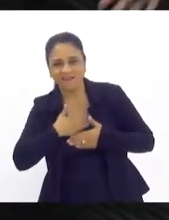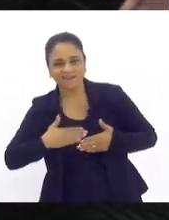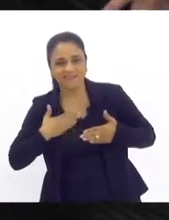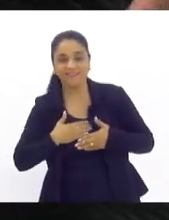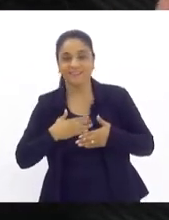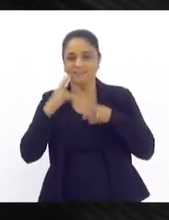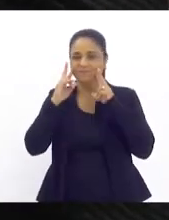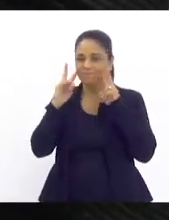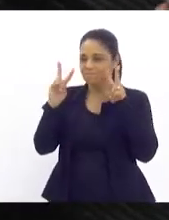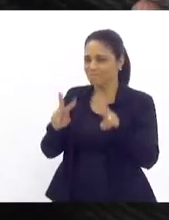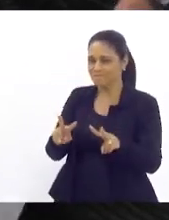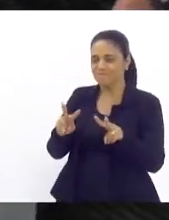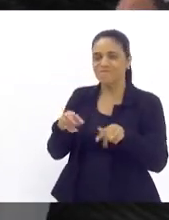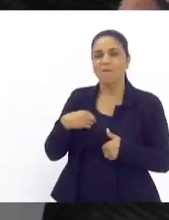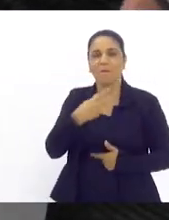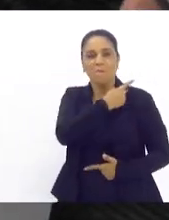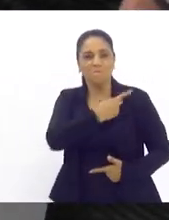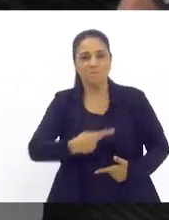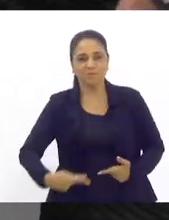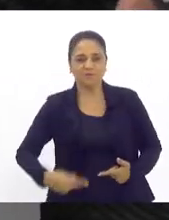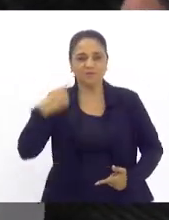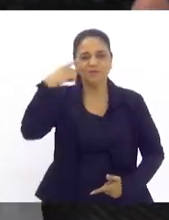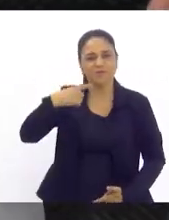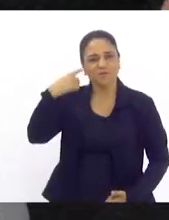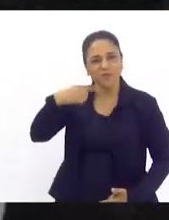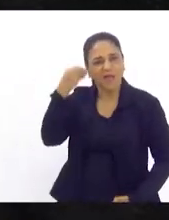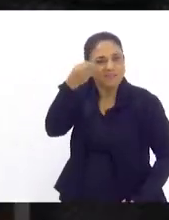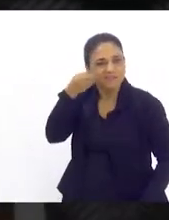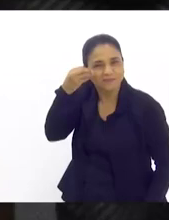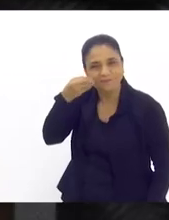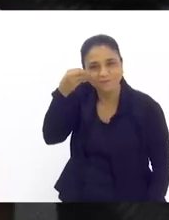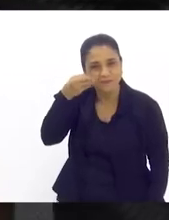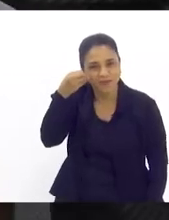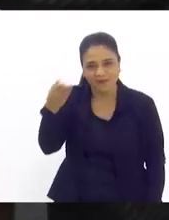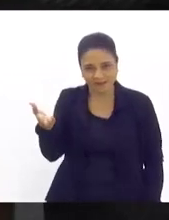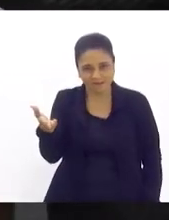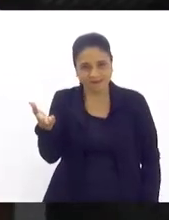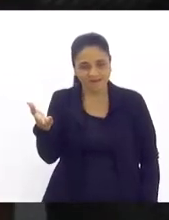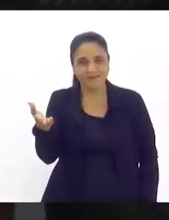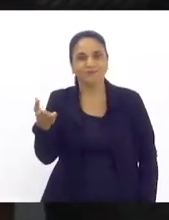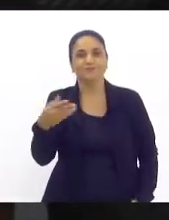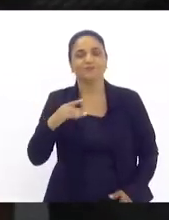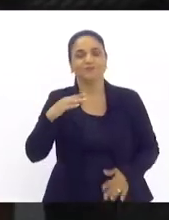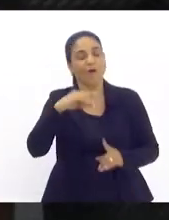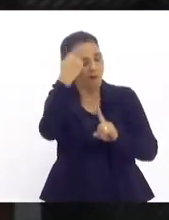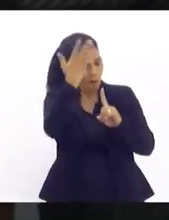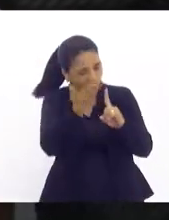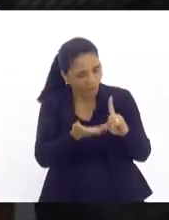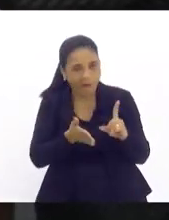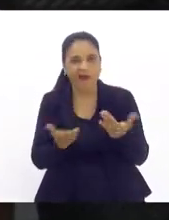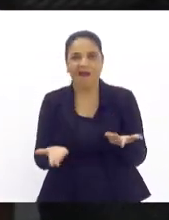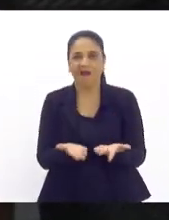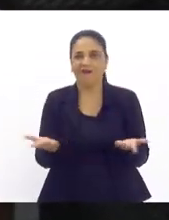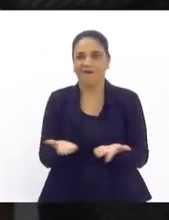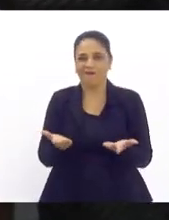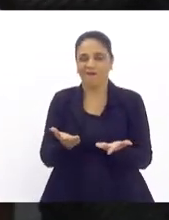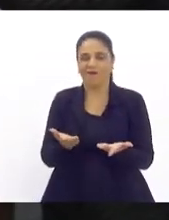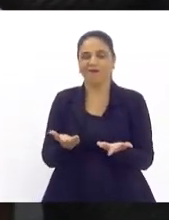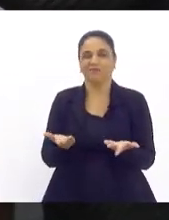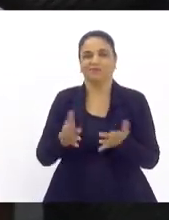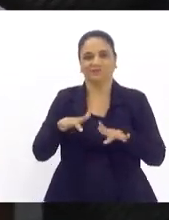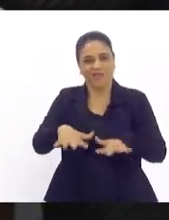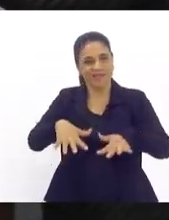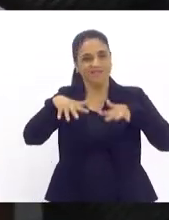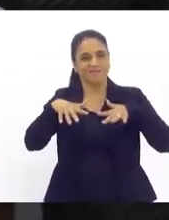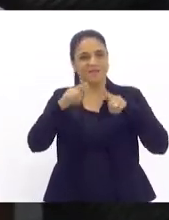como presidenta, uma deputada experiente. Então, é uma honra ter você hoje aqui presidindo essa casa.